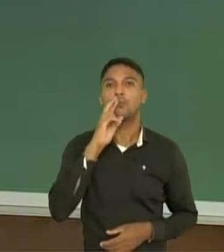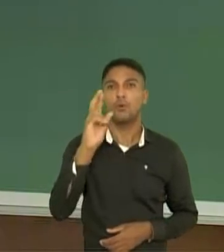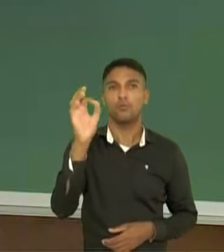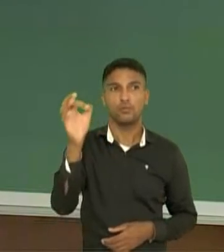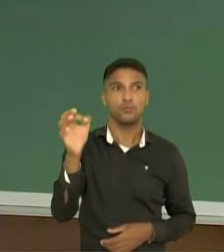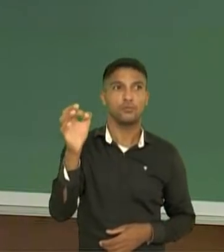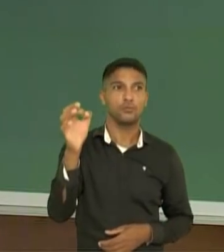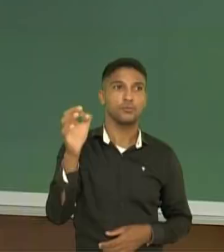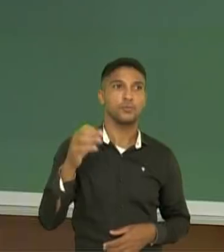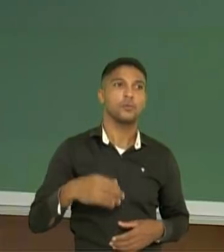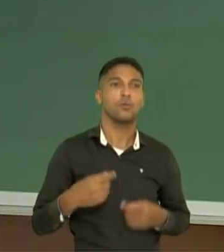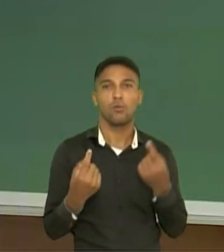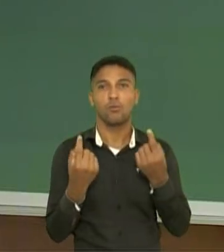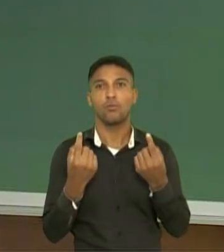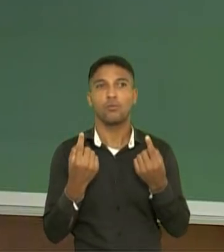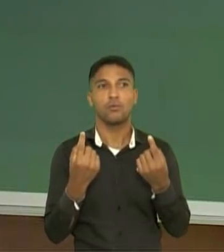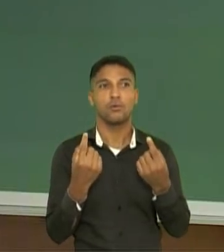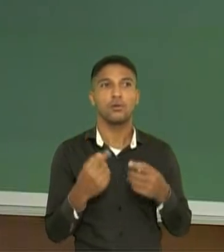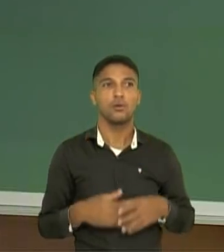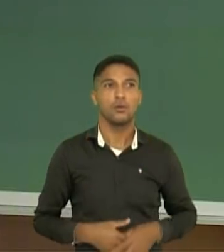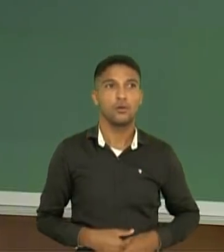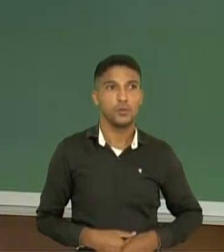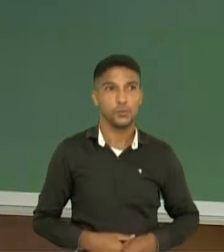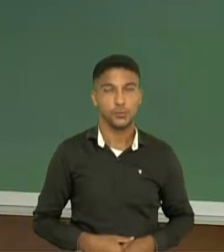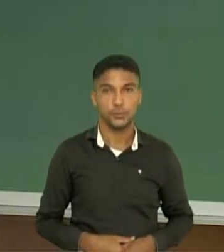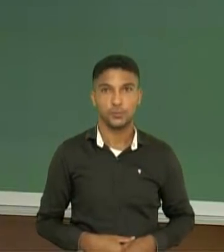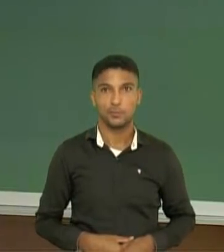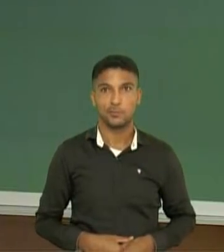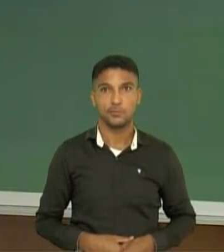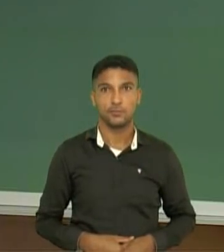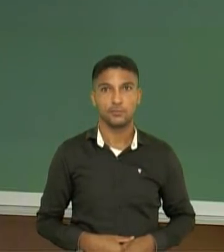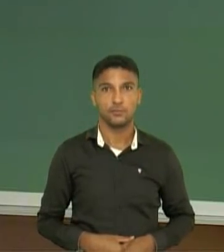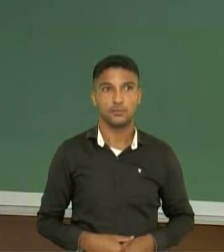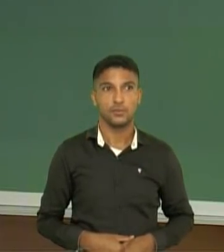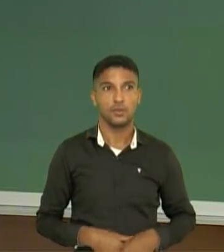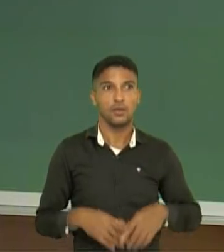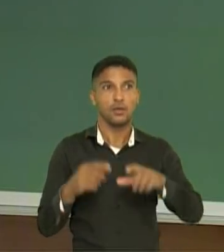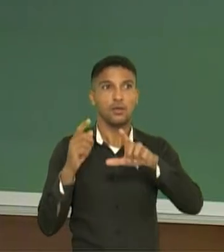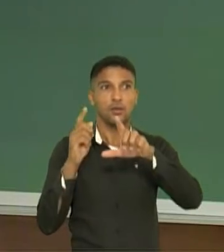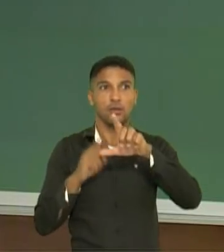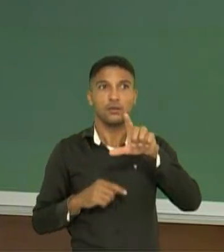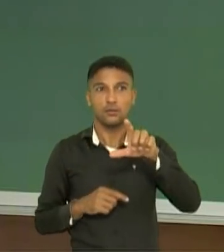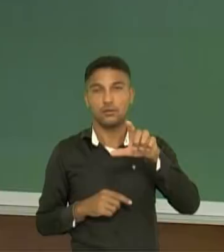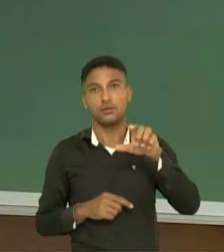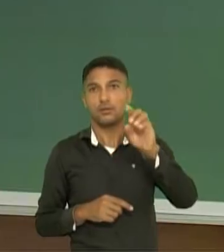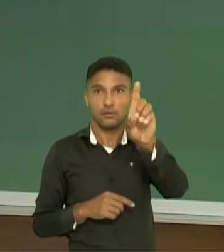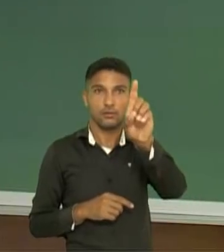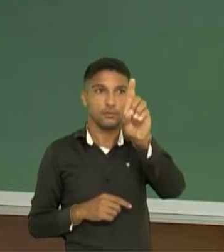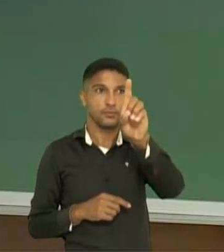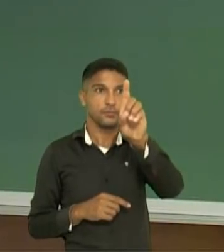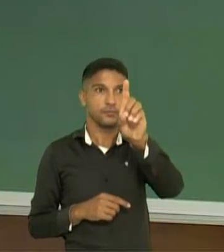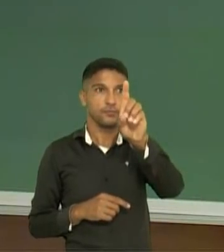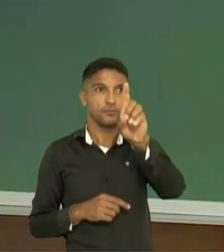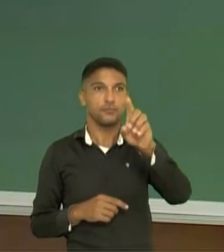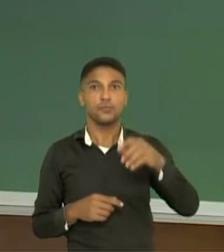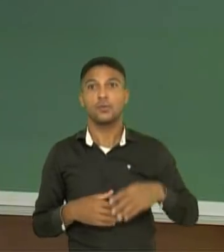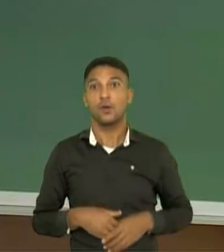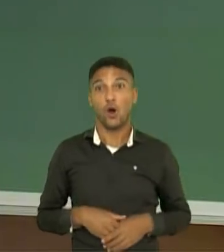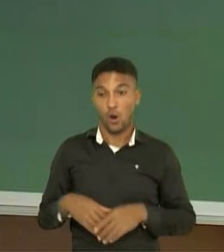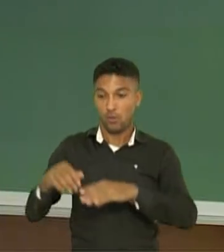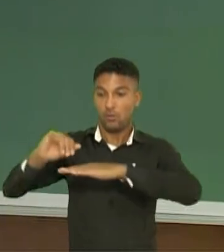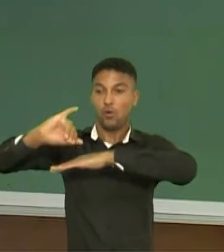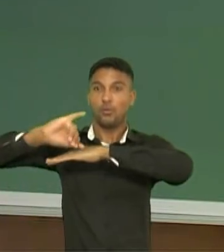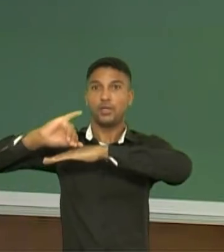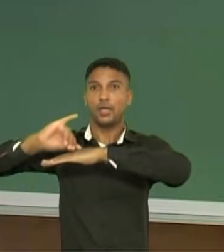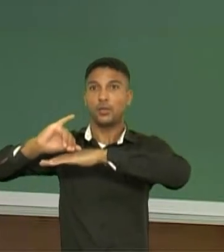né? Então, se você for analisar aqui, a alternativa correta é justamente a alternativa D. O peso de um corpo é